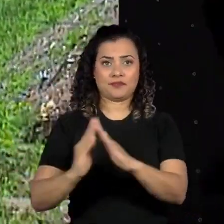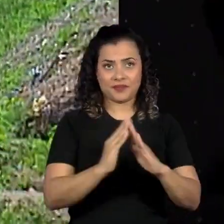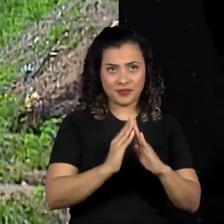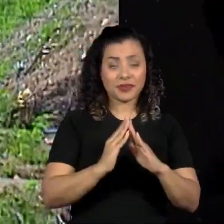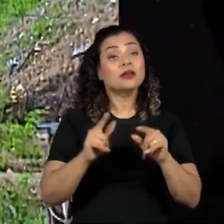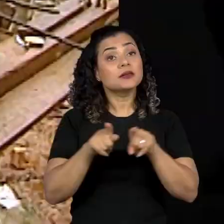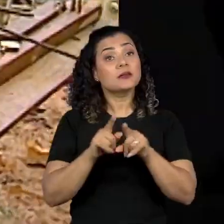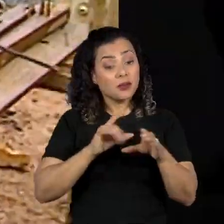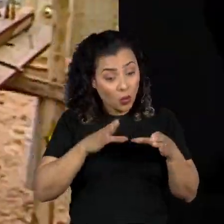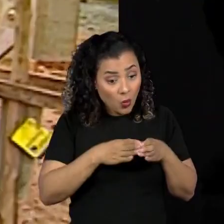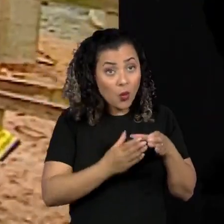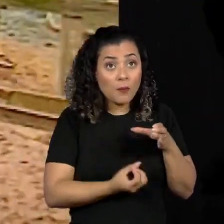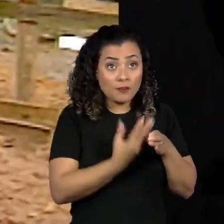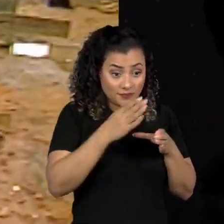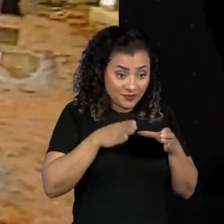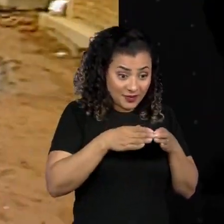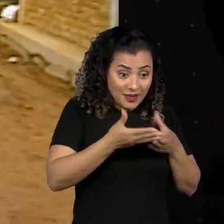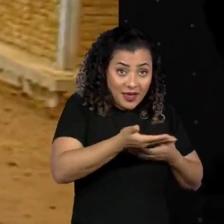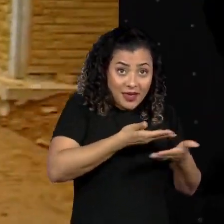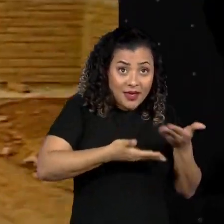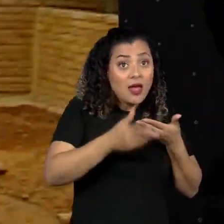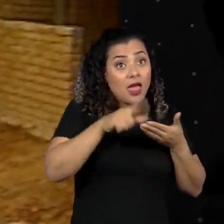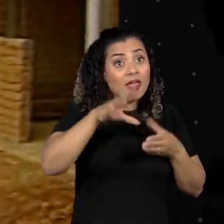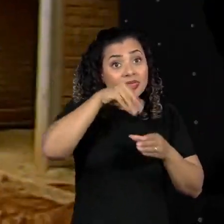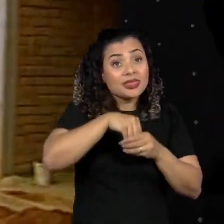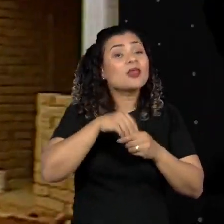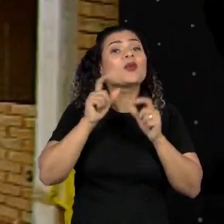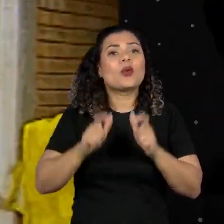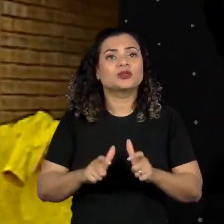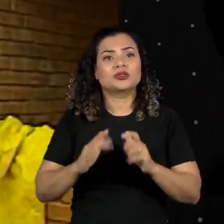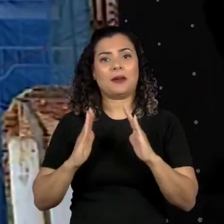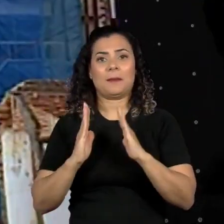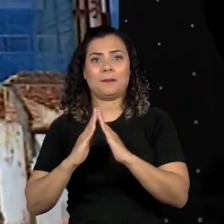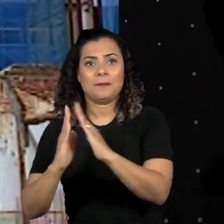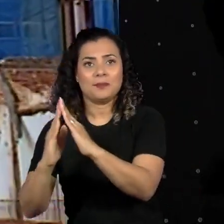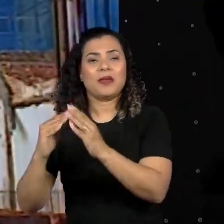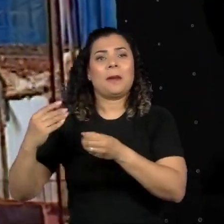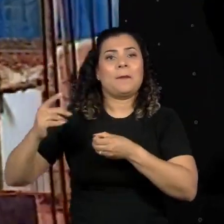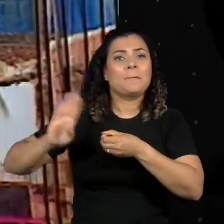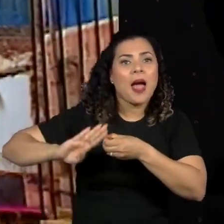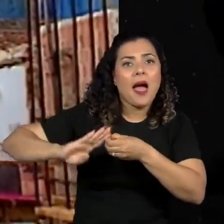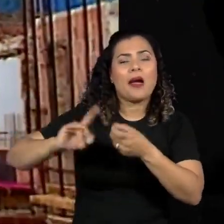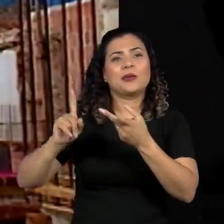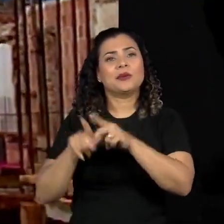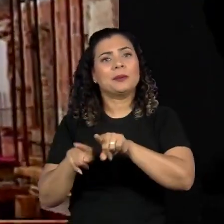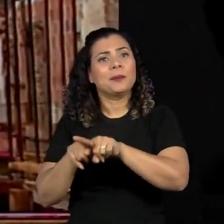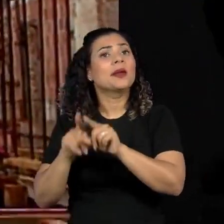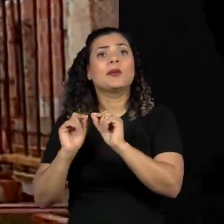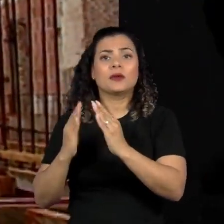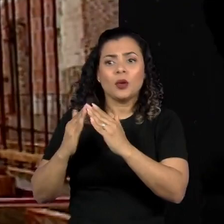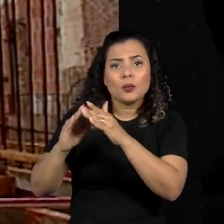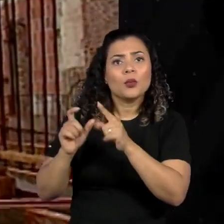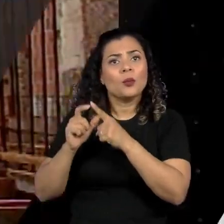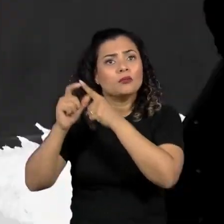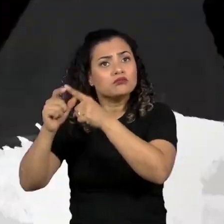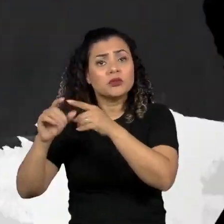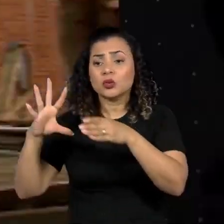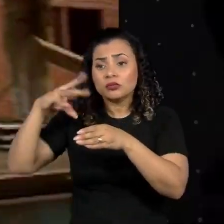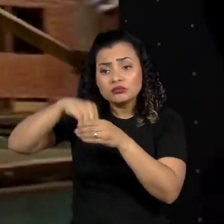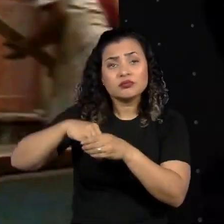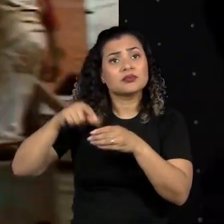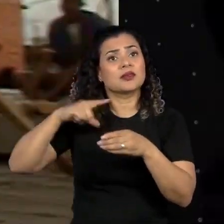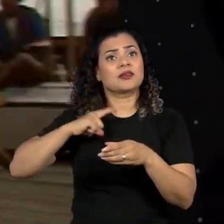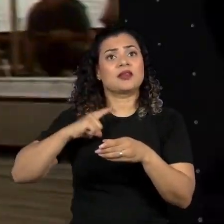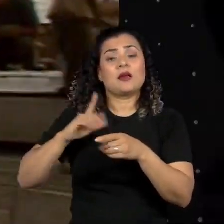nas comunidades e elas devem se preocupar com as suas comunidades. Então, é ali que estão os seus cooperados, é ali que estão os seus funcionários.